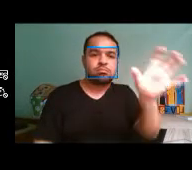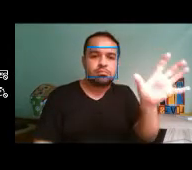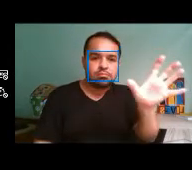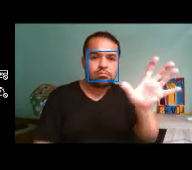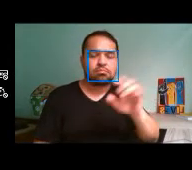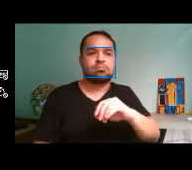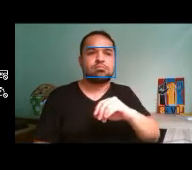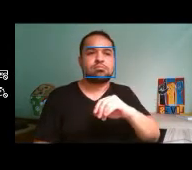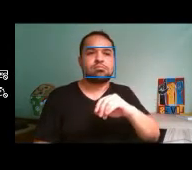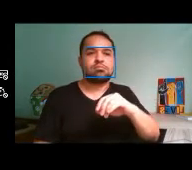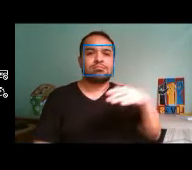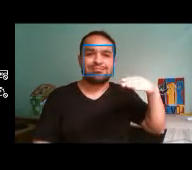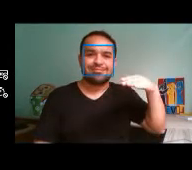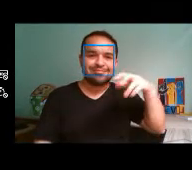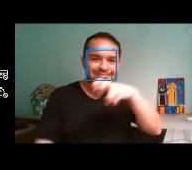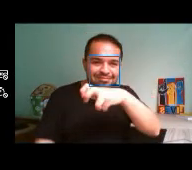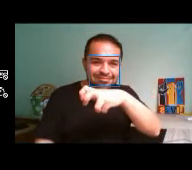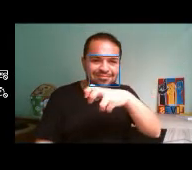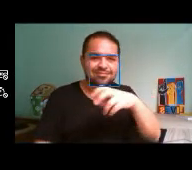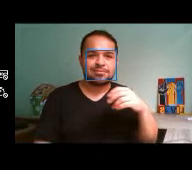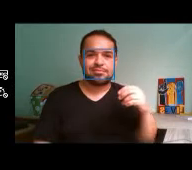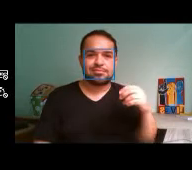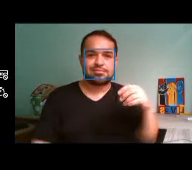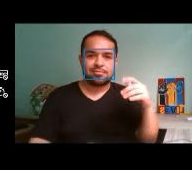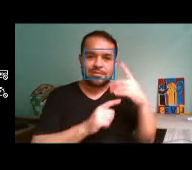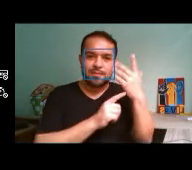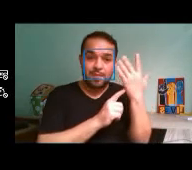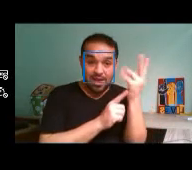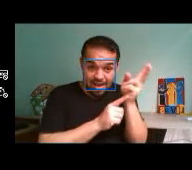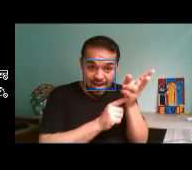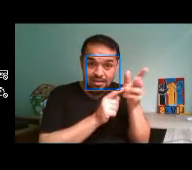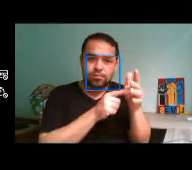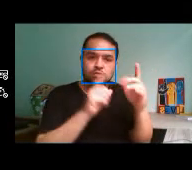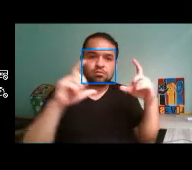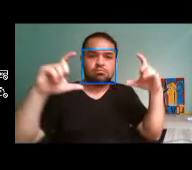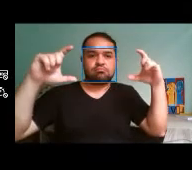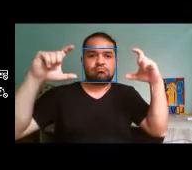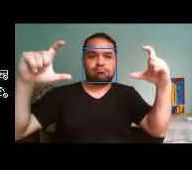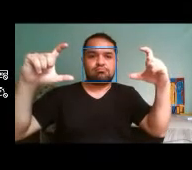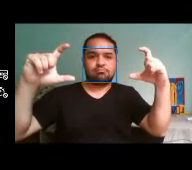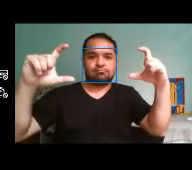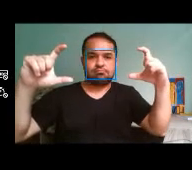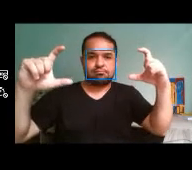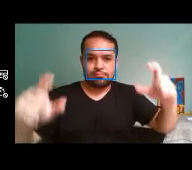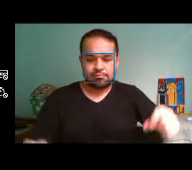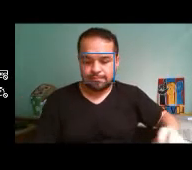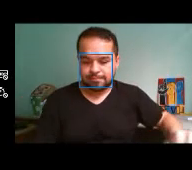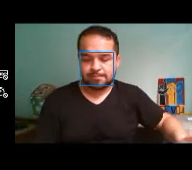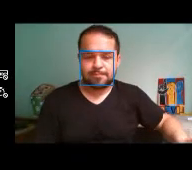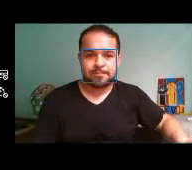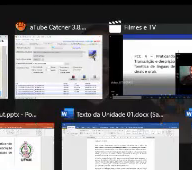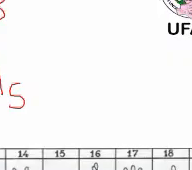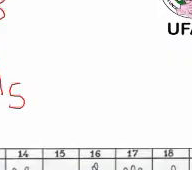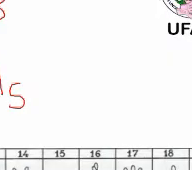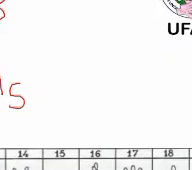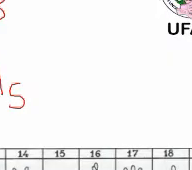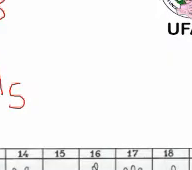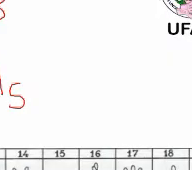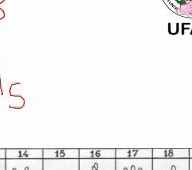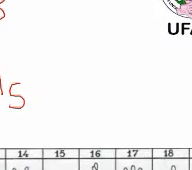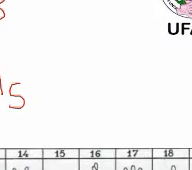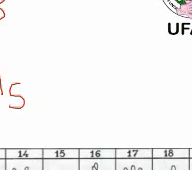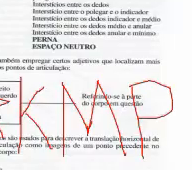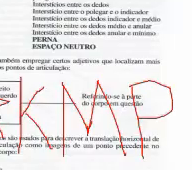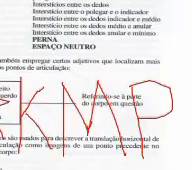vários sinais assim, escolher, tchau. Esse que a gente acabou de fazer, né? Então você vai colocar entre chaves para mostrar que